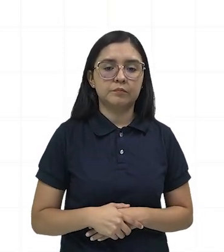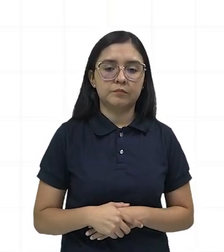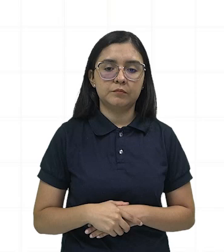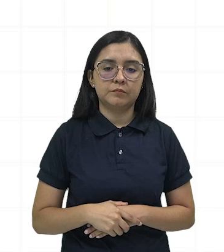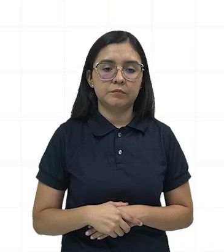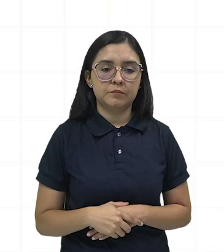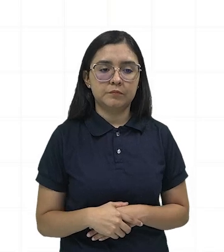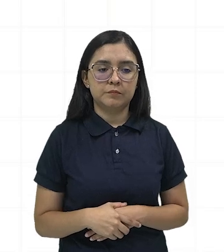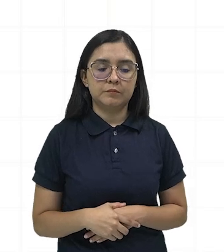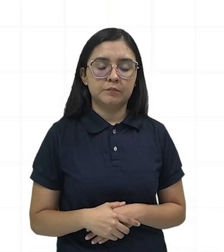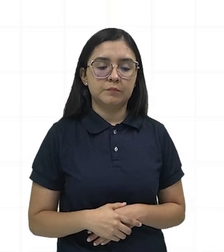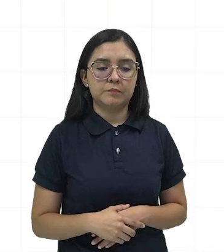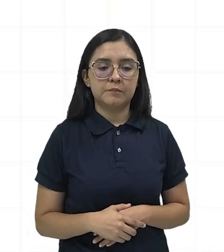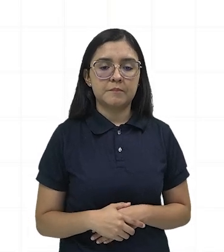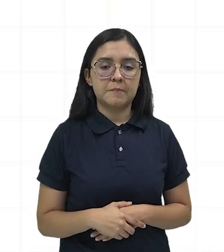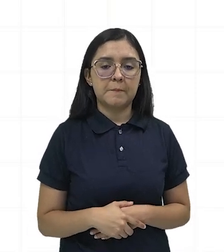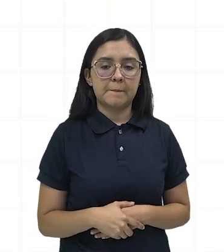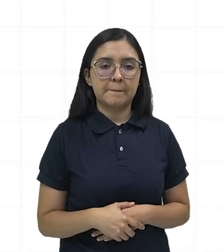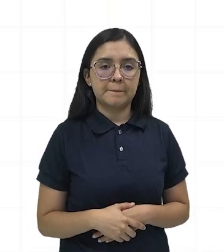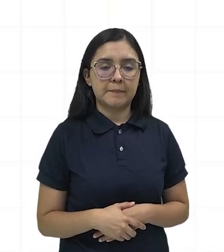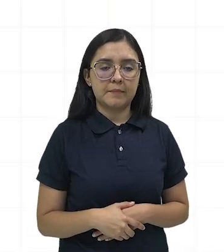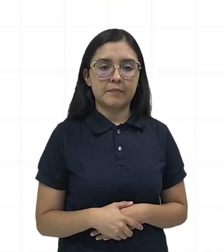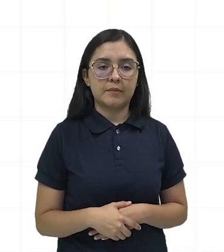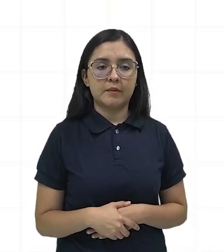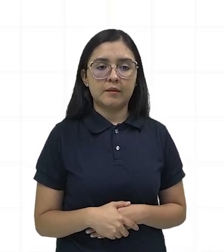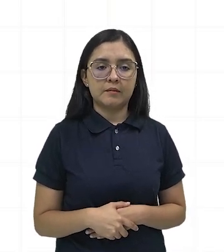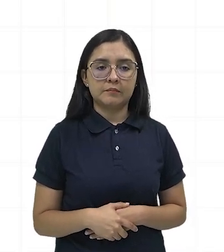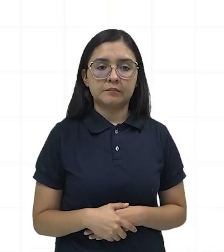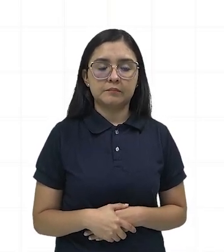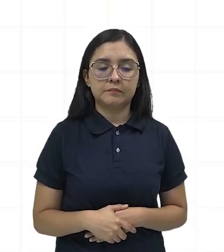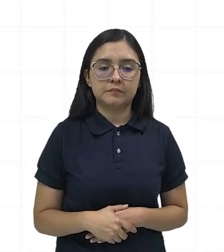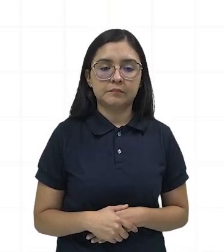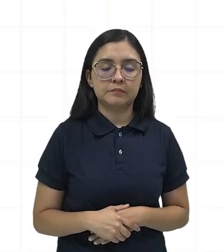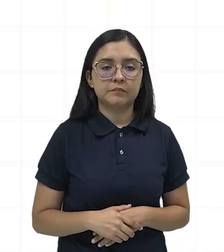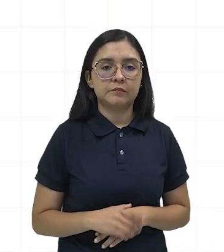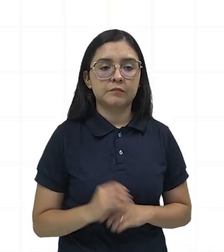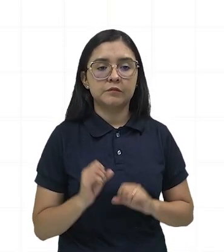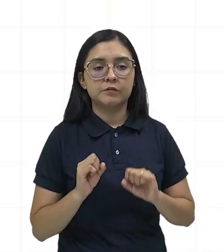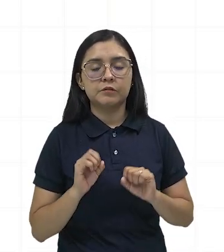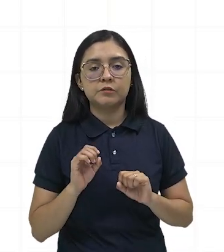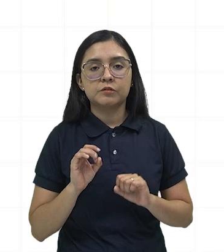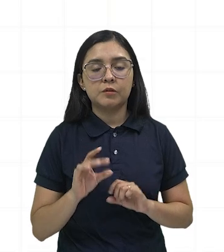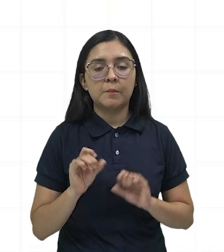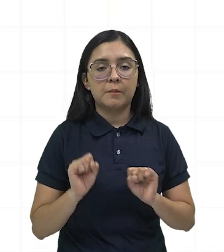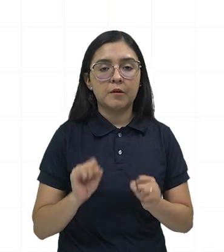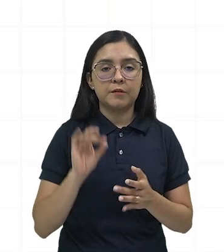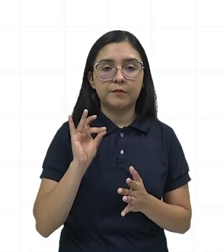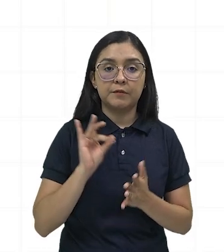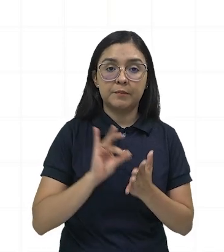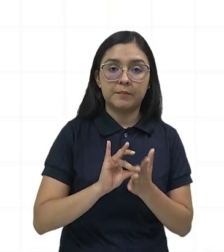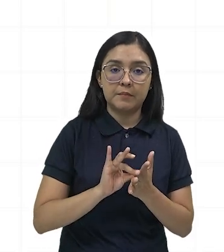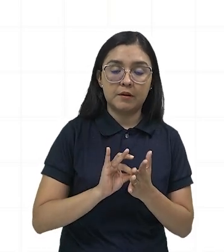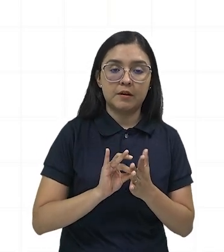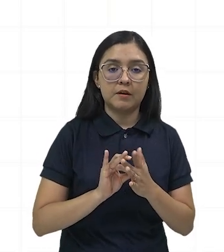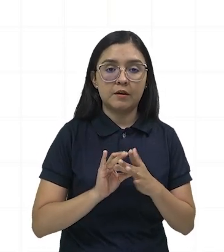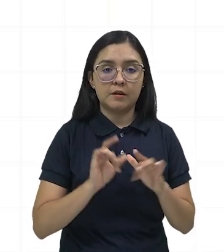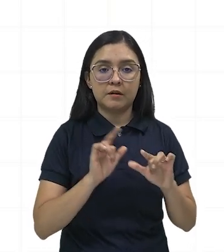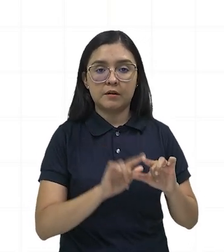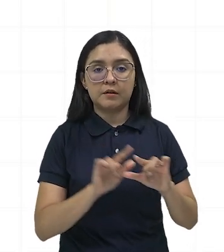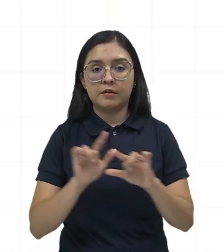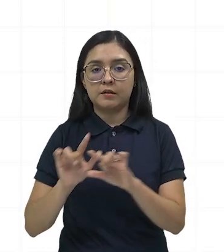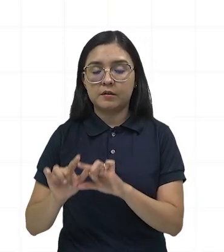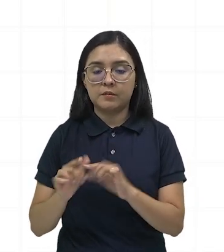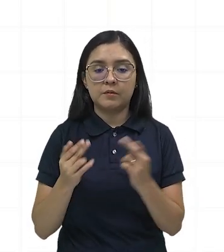de congruência, tá? Porque nós só podemos dizer que eles são congruentes se nós encaixarmos eles